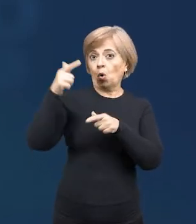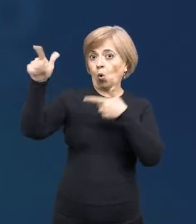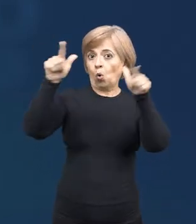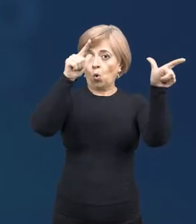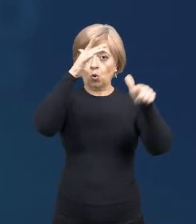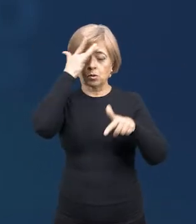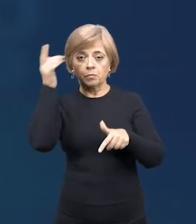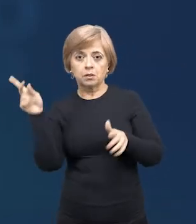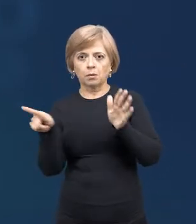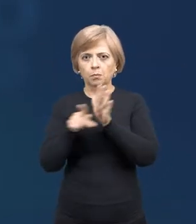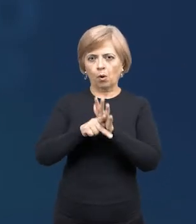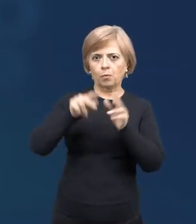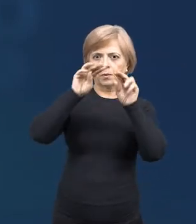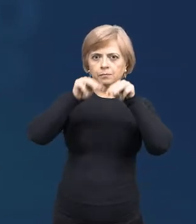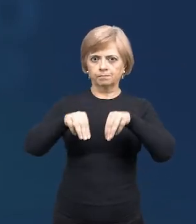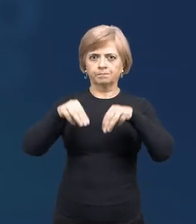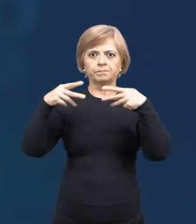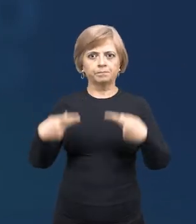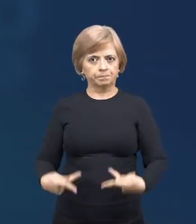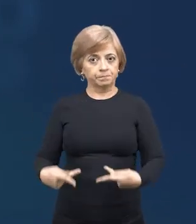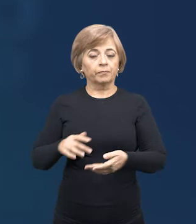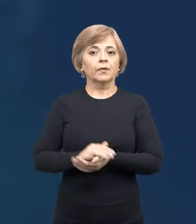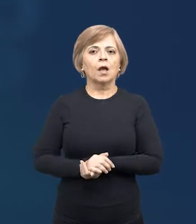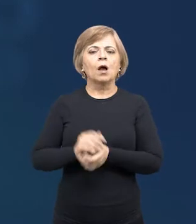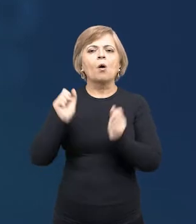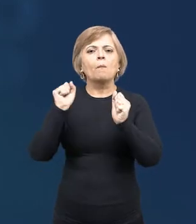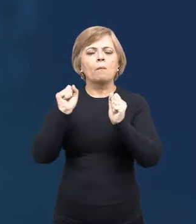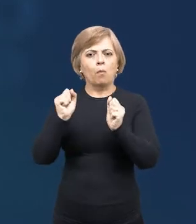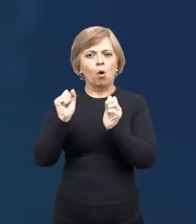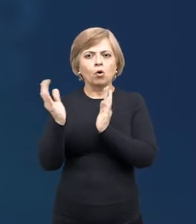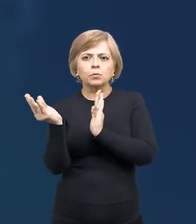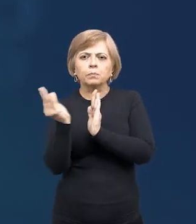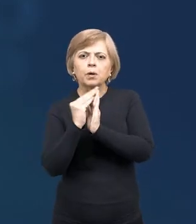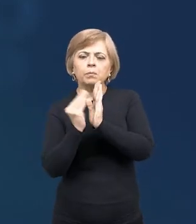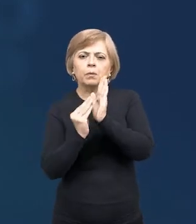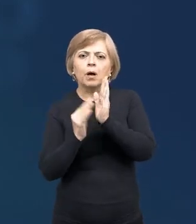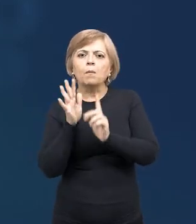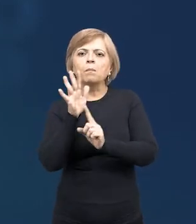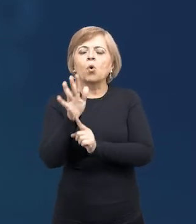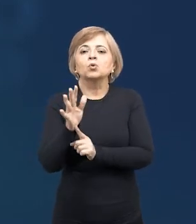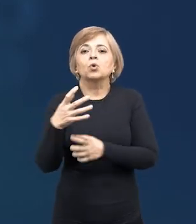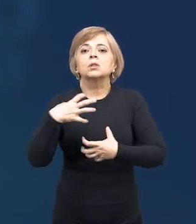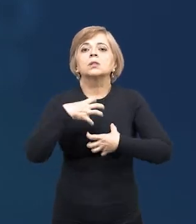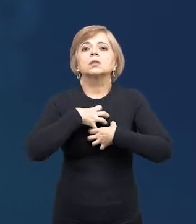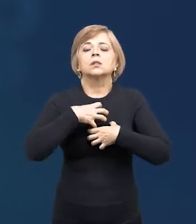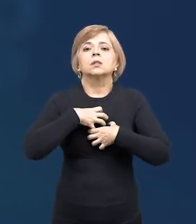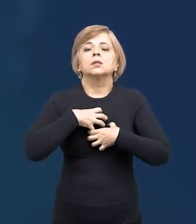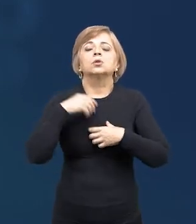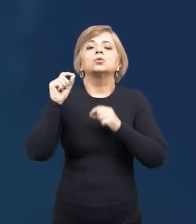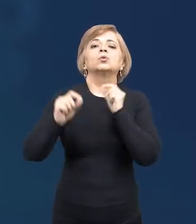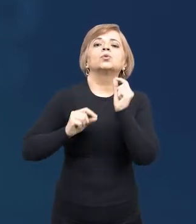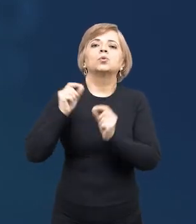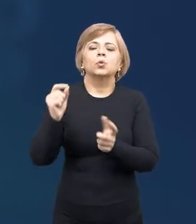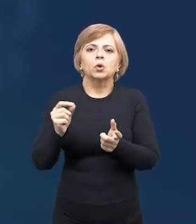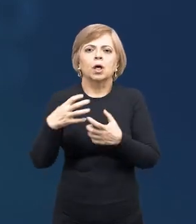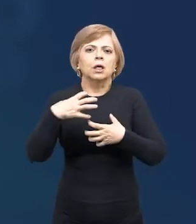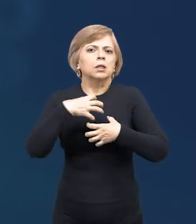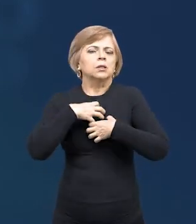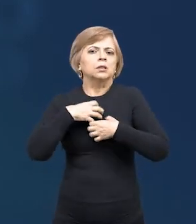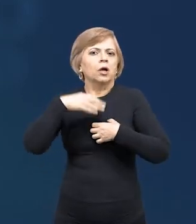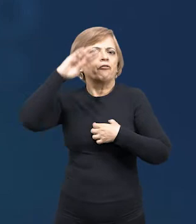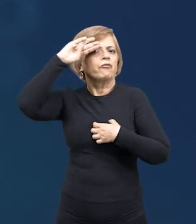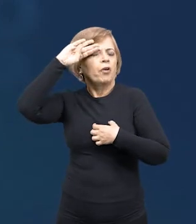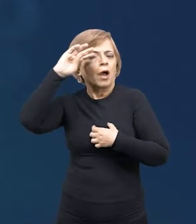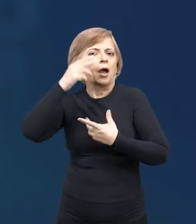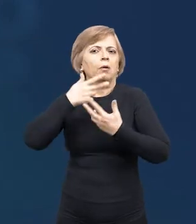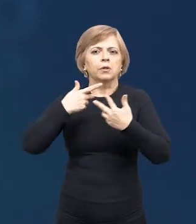Público possam preencher um formulário indicando os sintomas eventualmente sentidos,